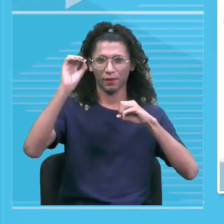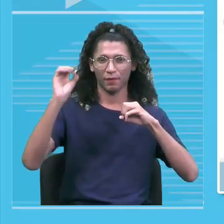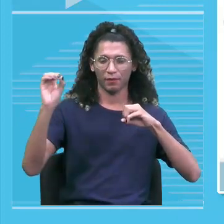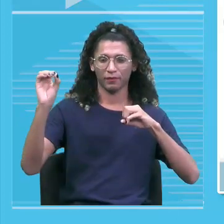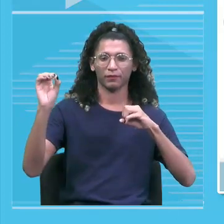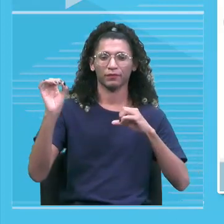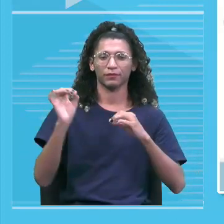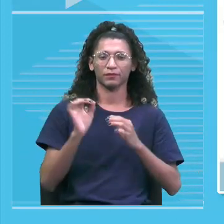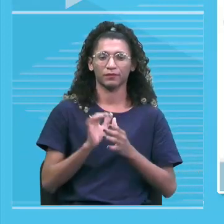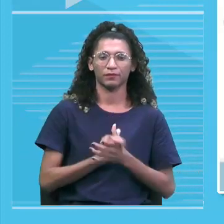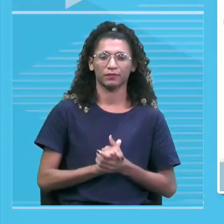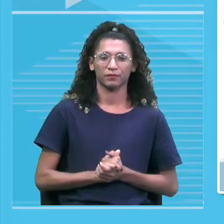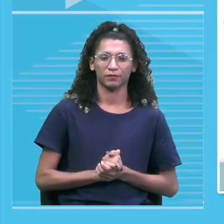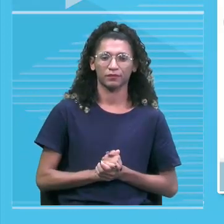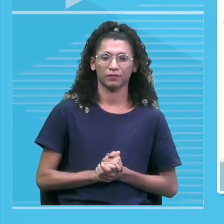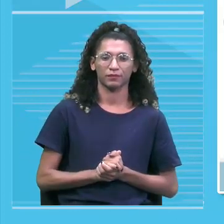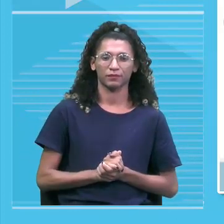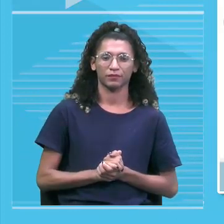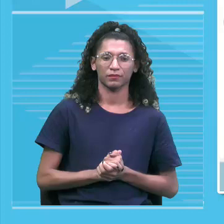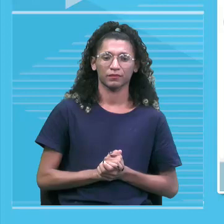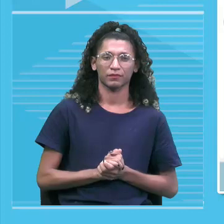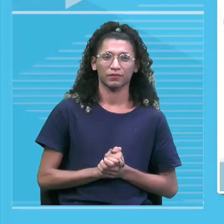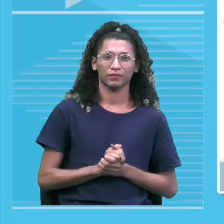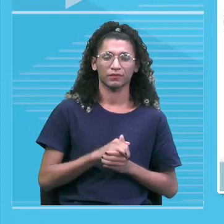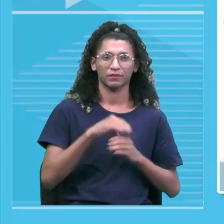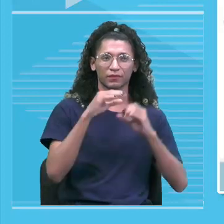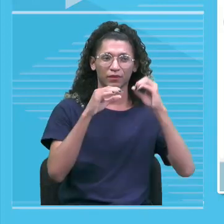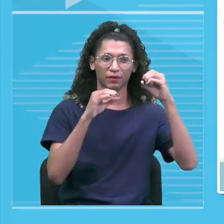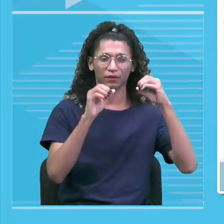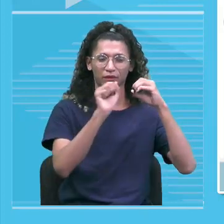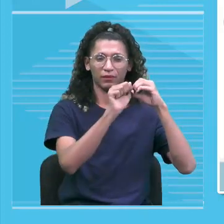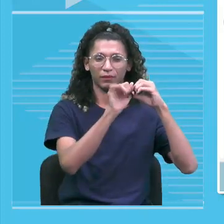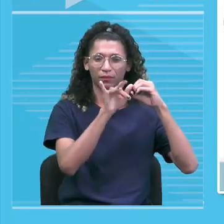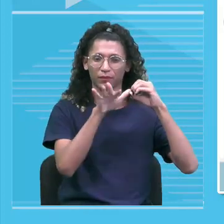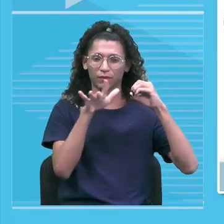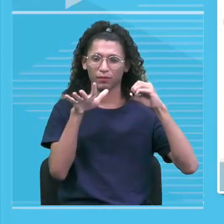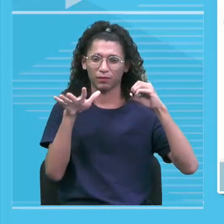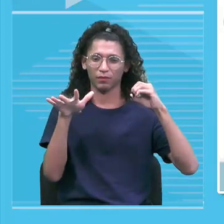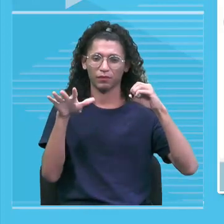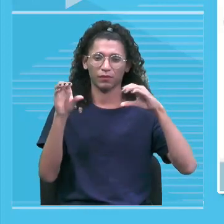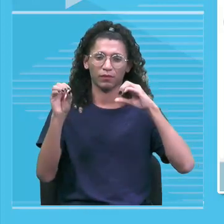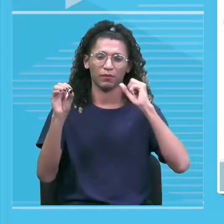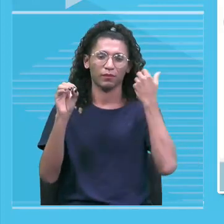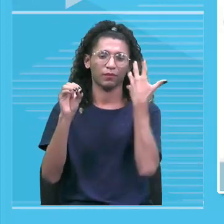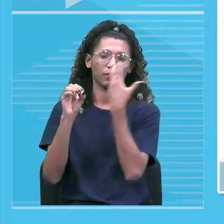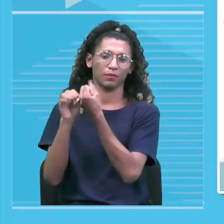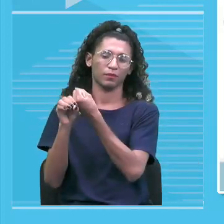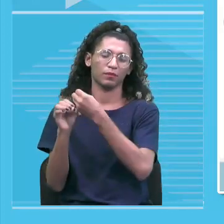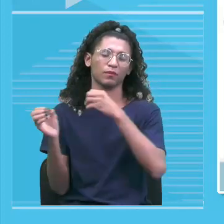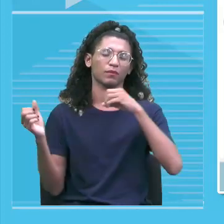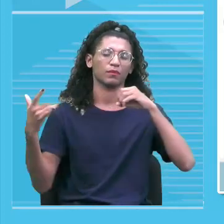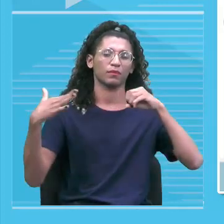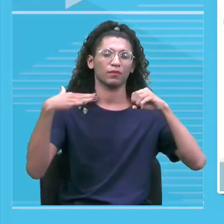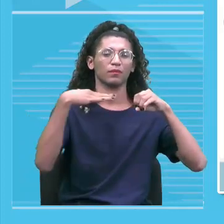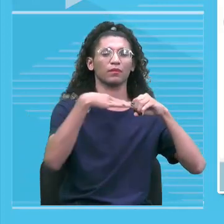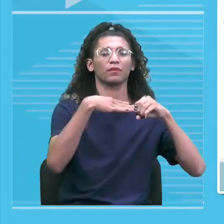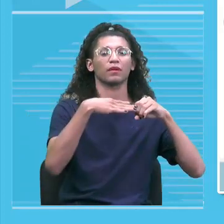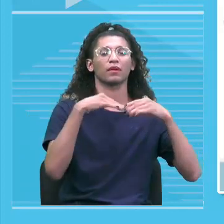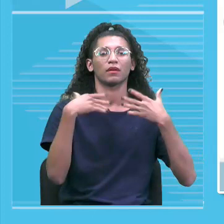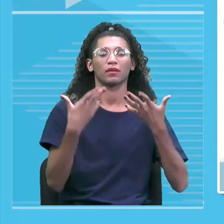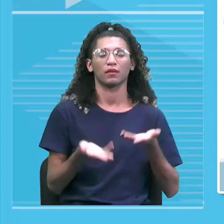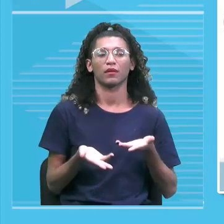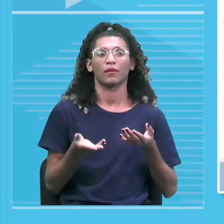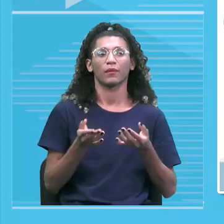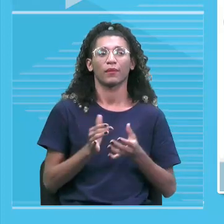partículas transmitem energia de uma para as outras tá E essa transmissão